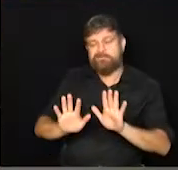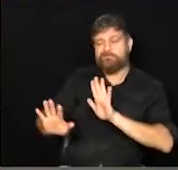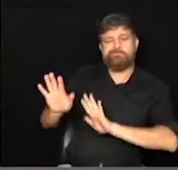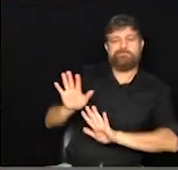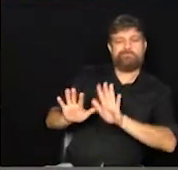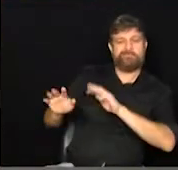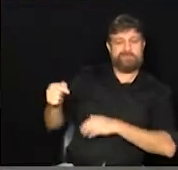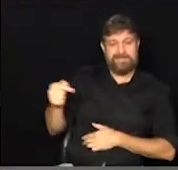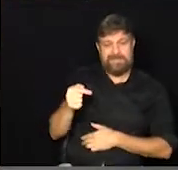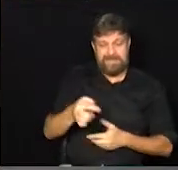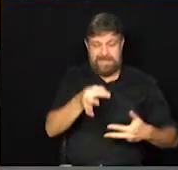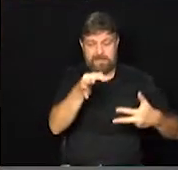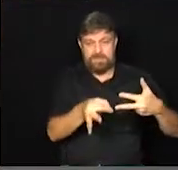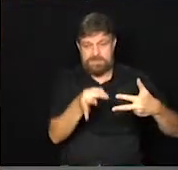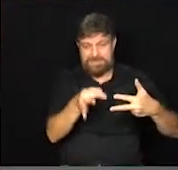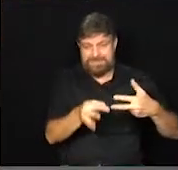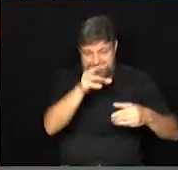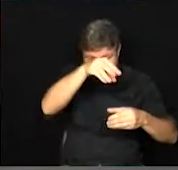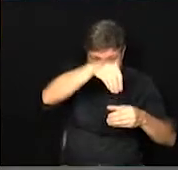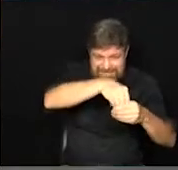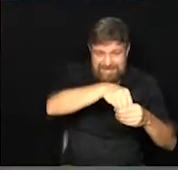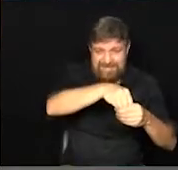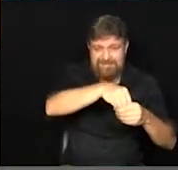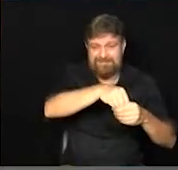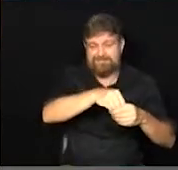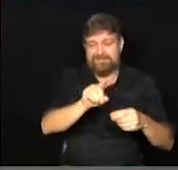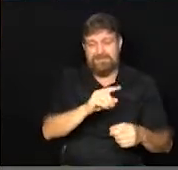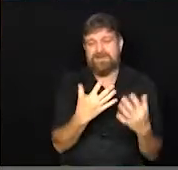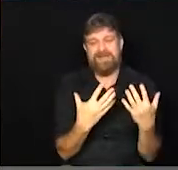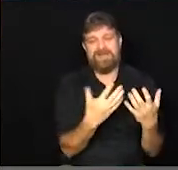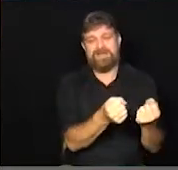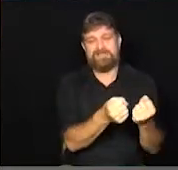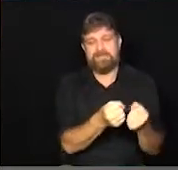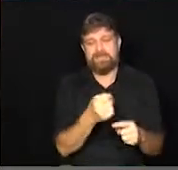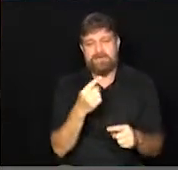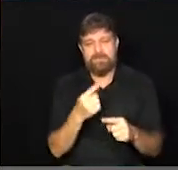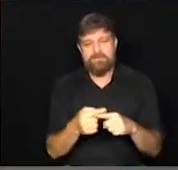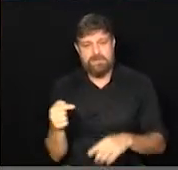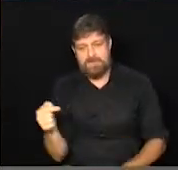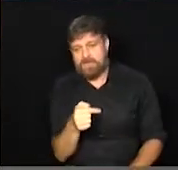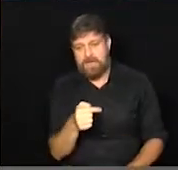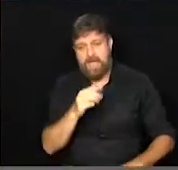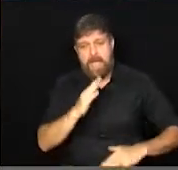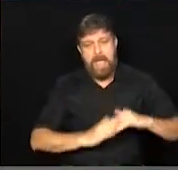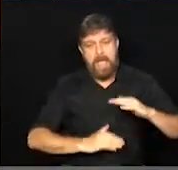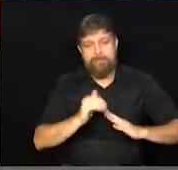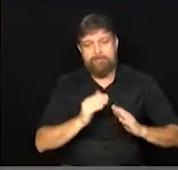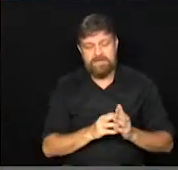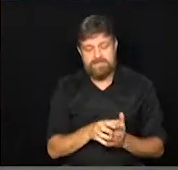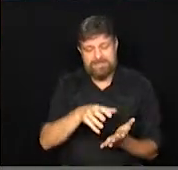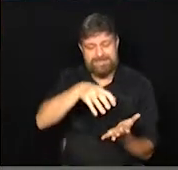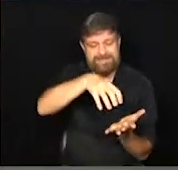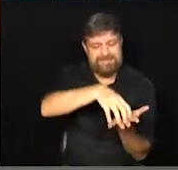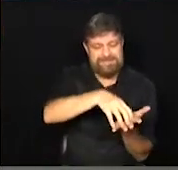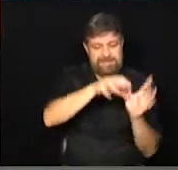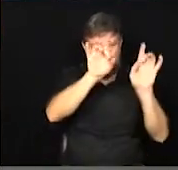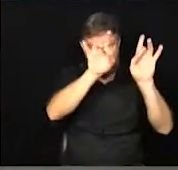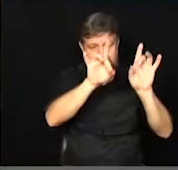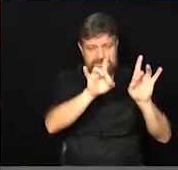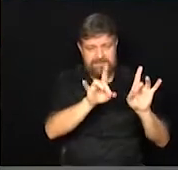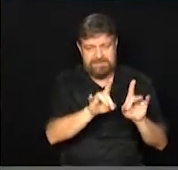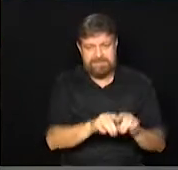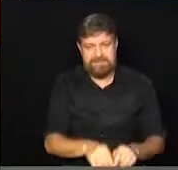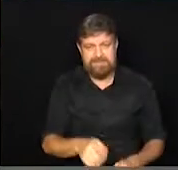dentro do próprio judiciário de considerar essa atuação das varas especializadas de